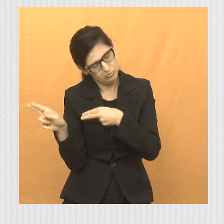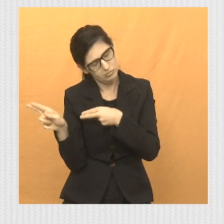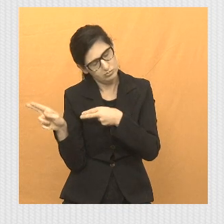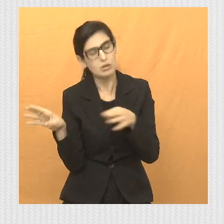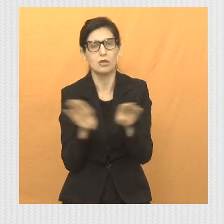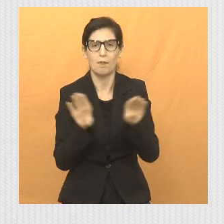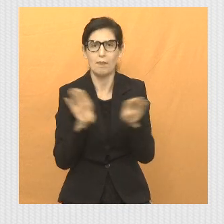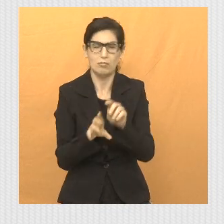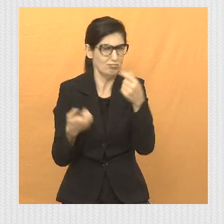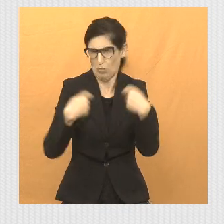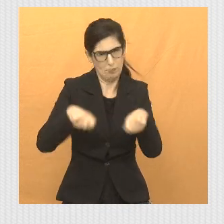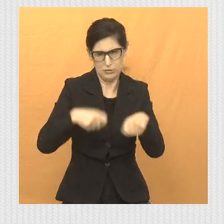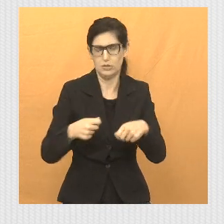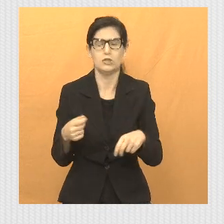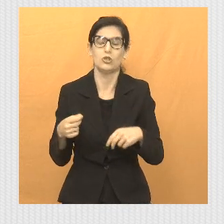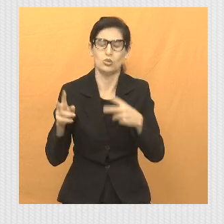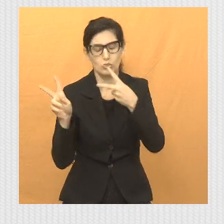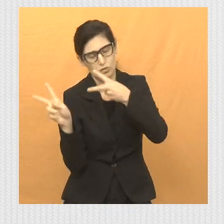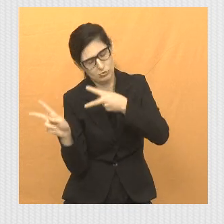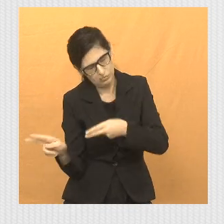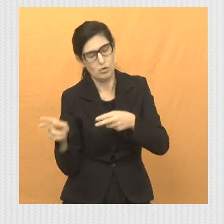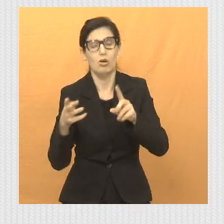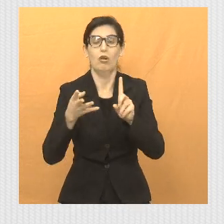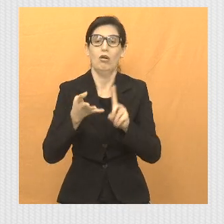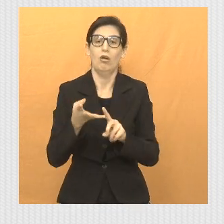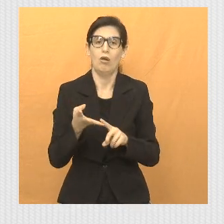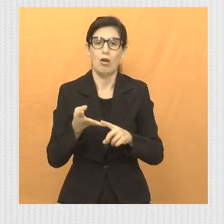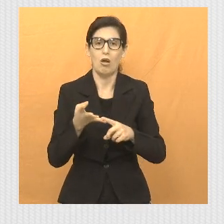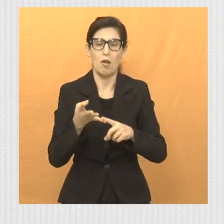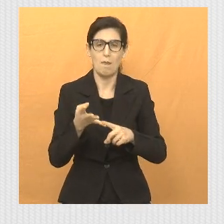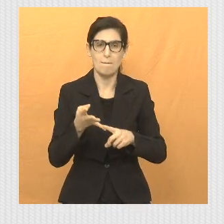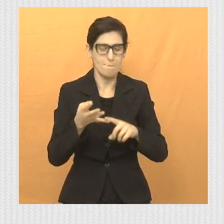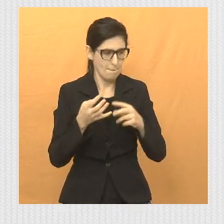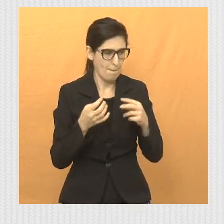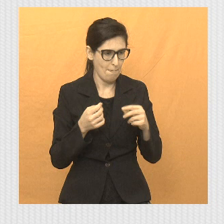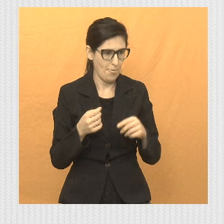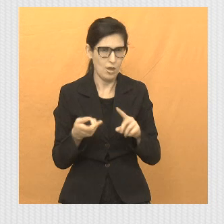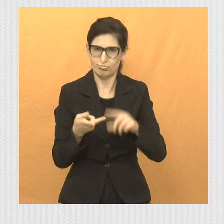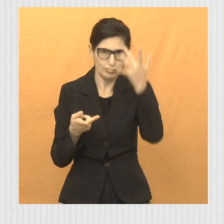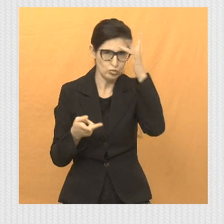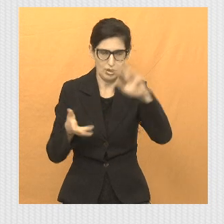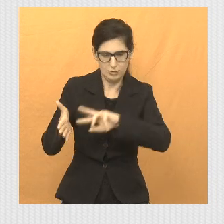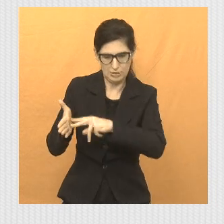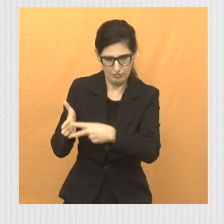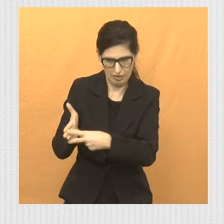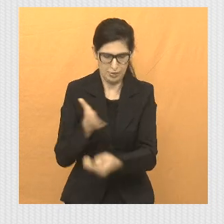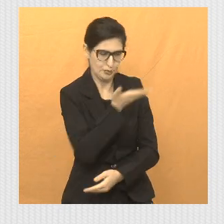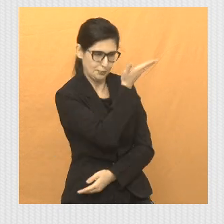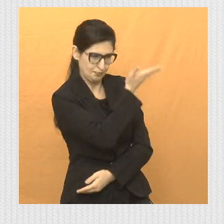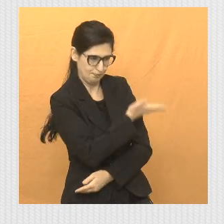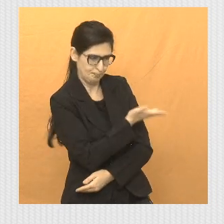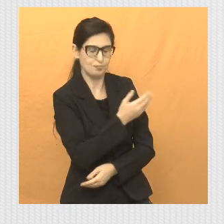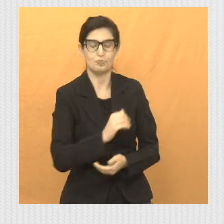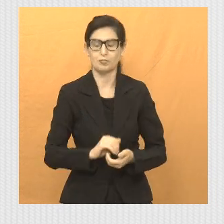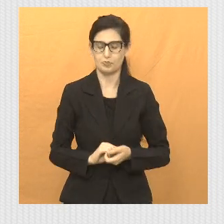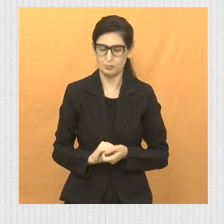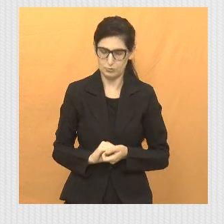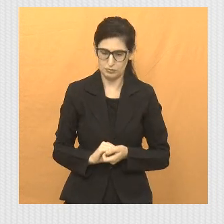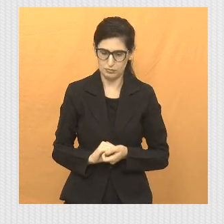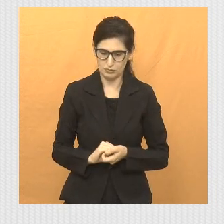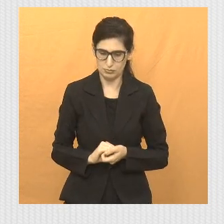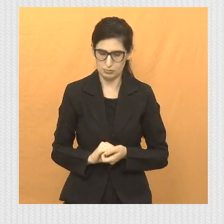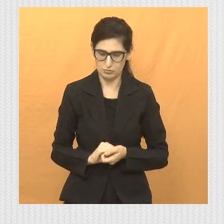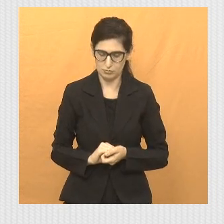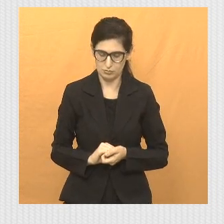fotocoagulação, teste ergométrico, mapa, colonoscopia ambulatorial e ambiente hospitalar, este